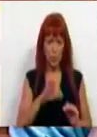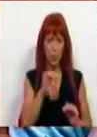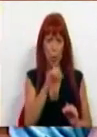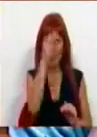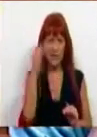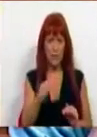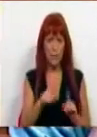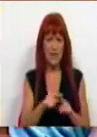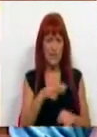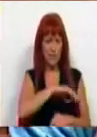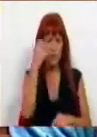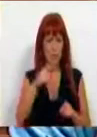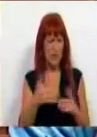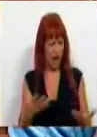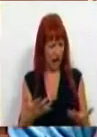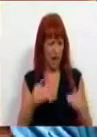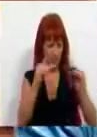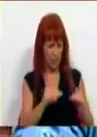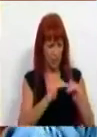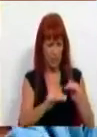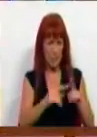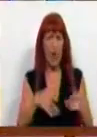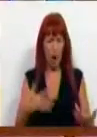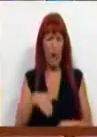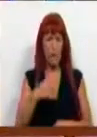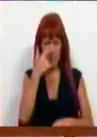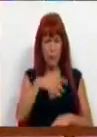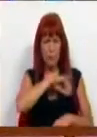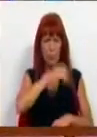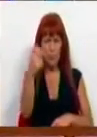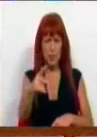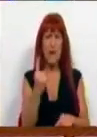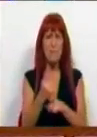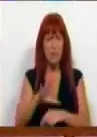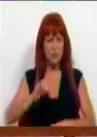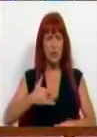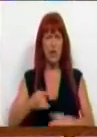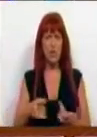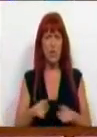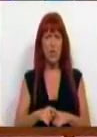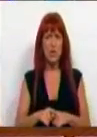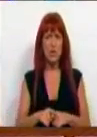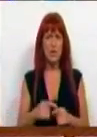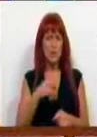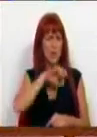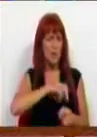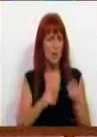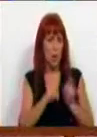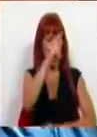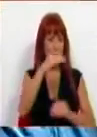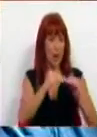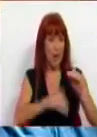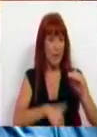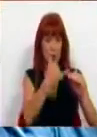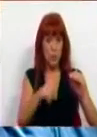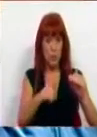80% das pensões, vem agora preocupar-se com os pensionistas. O mesmo CDS que só descongelou as pensões abaixo